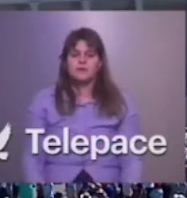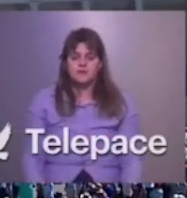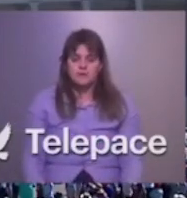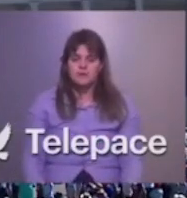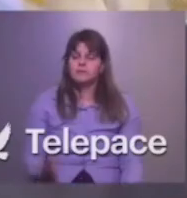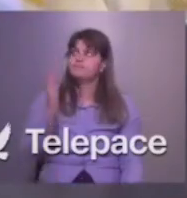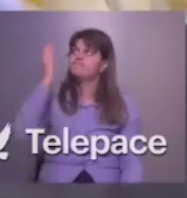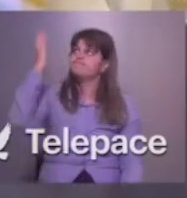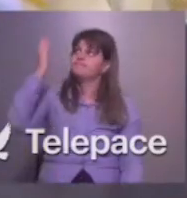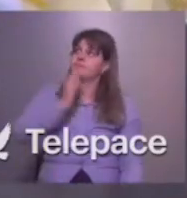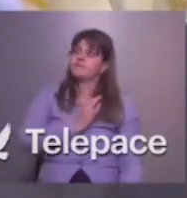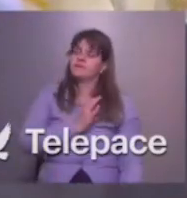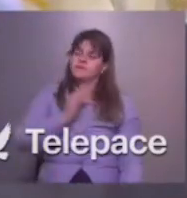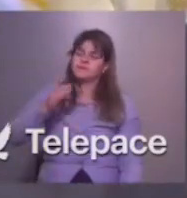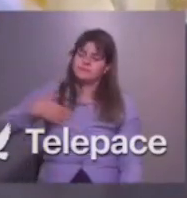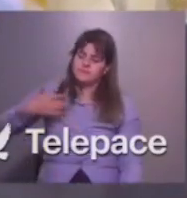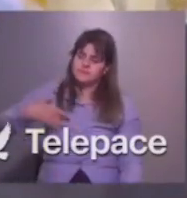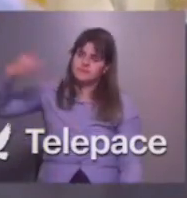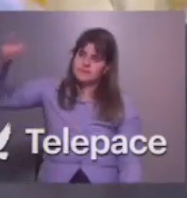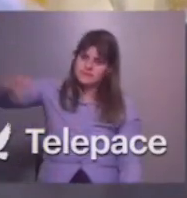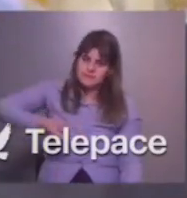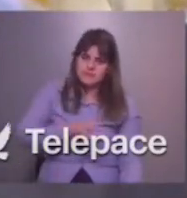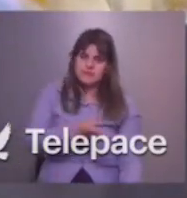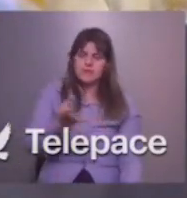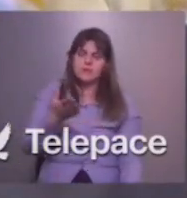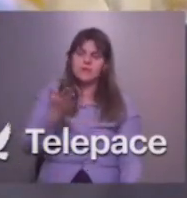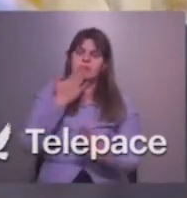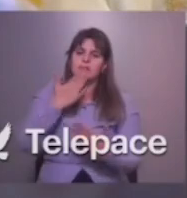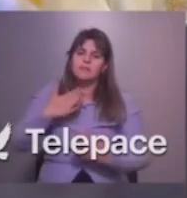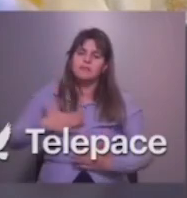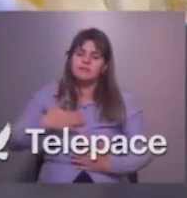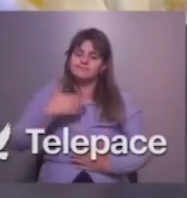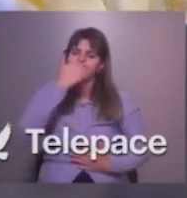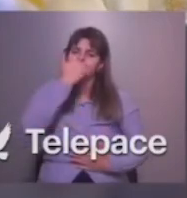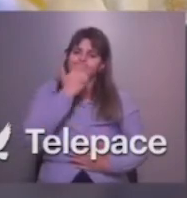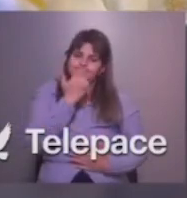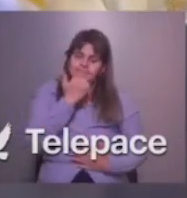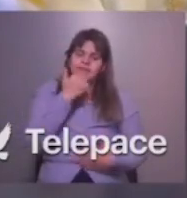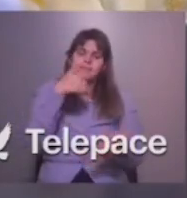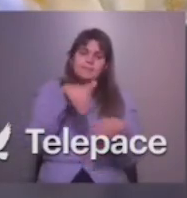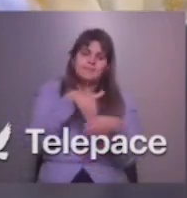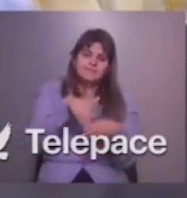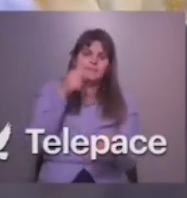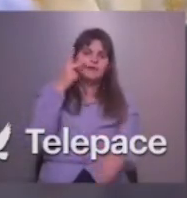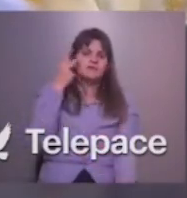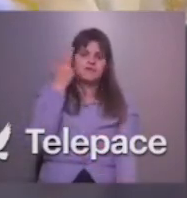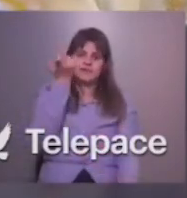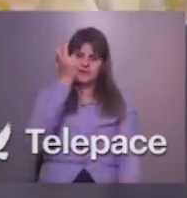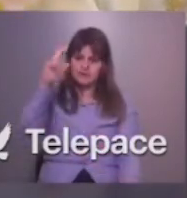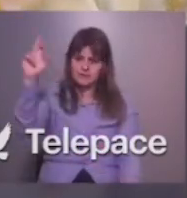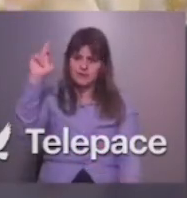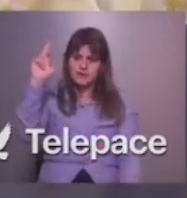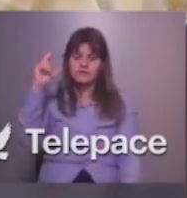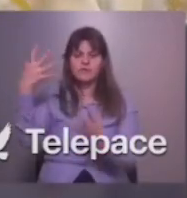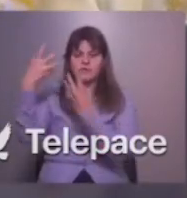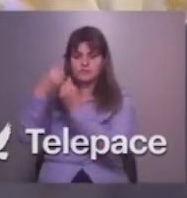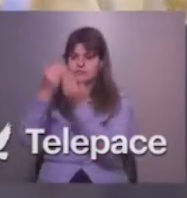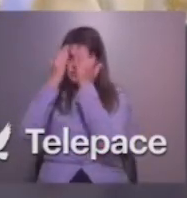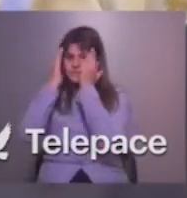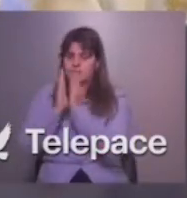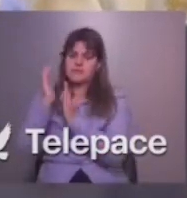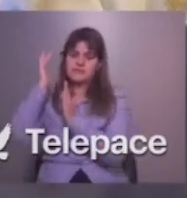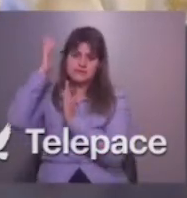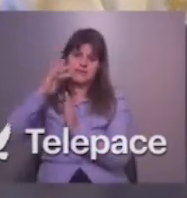Tende misericórdia de nós, Senhor, e dai-nos a graça de participar na vida eterna.